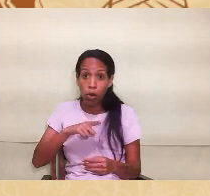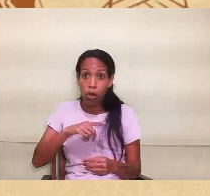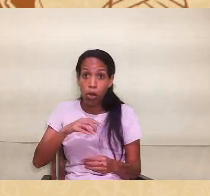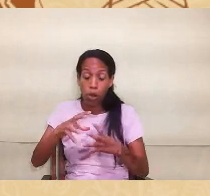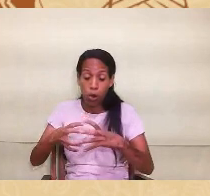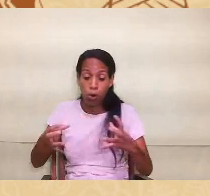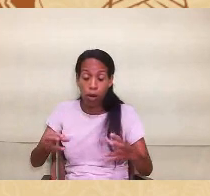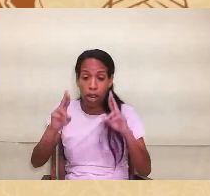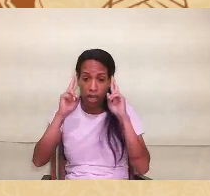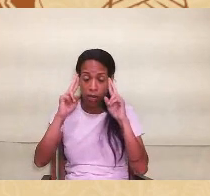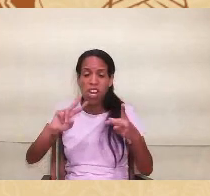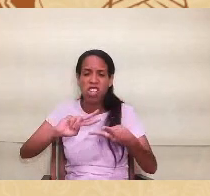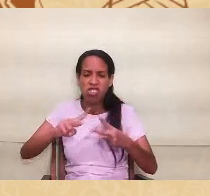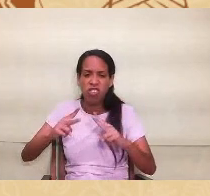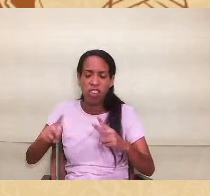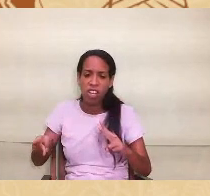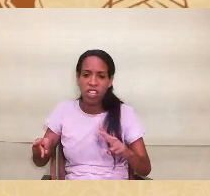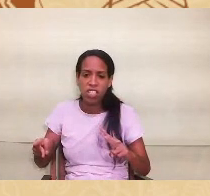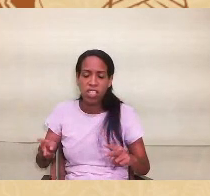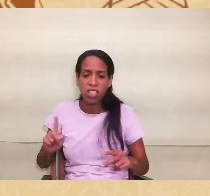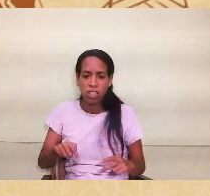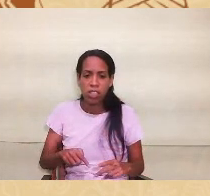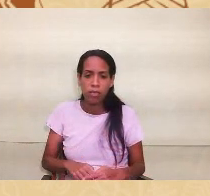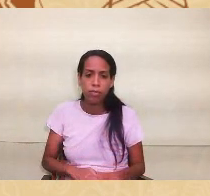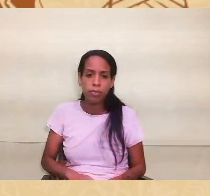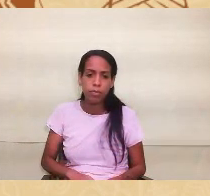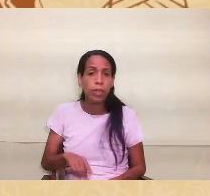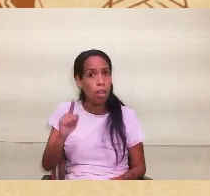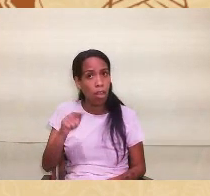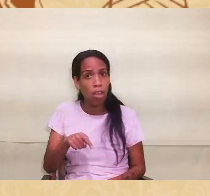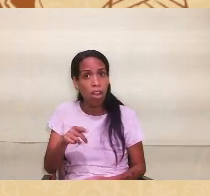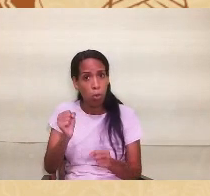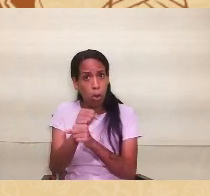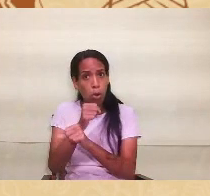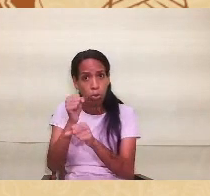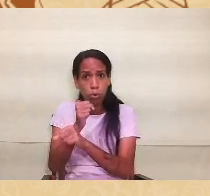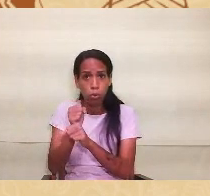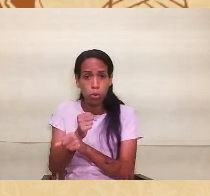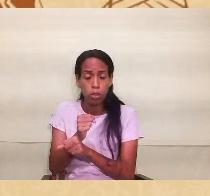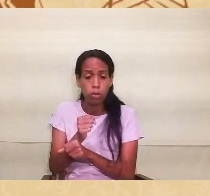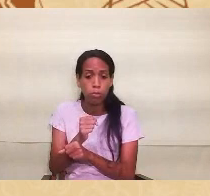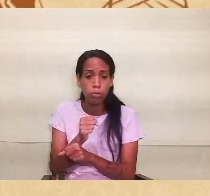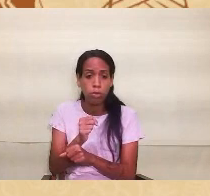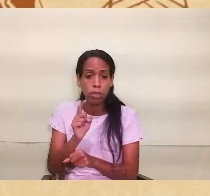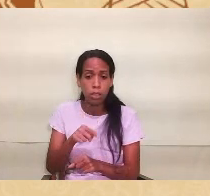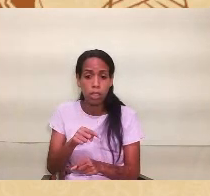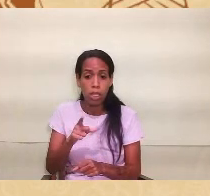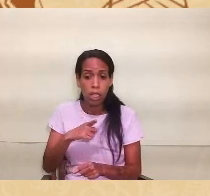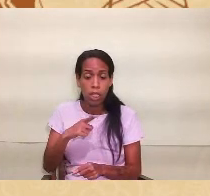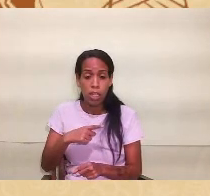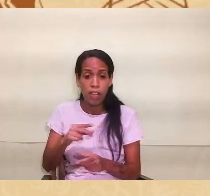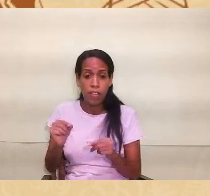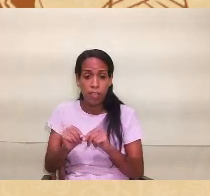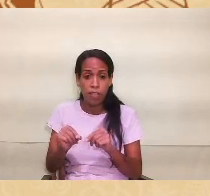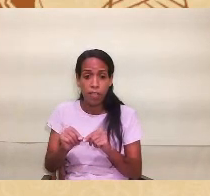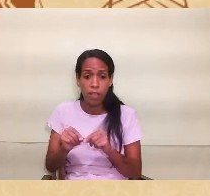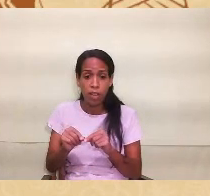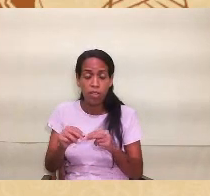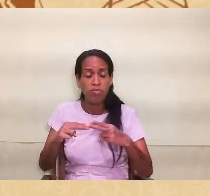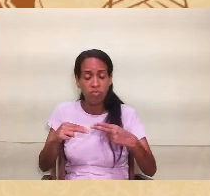respeitando a diversidade, as diferenças, né? Então, isso é uma construção. E ela é feita de várias